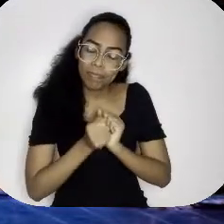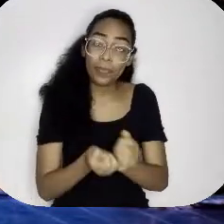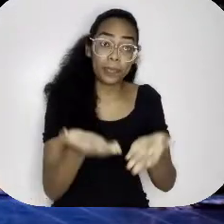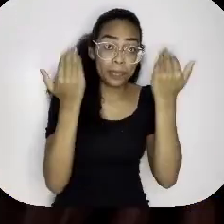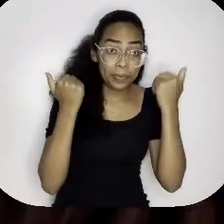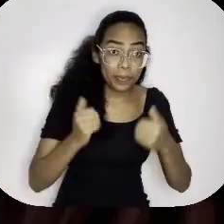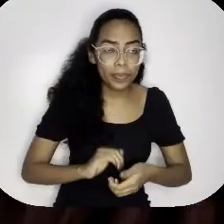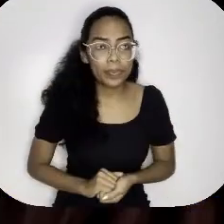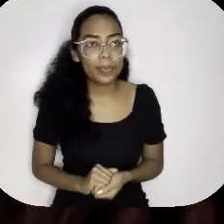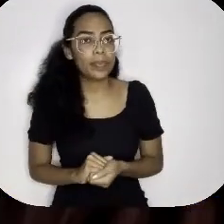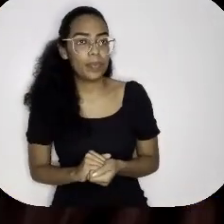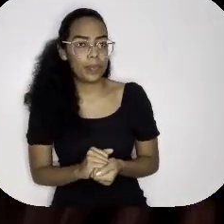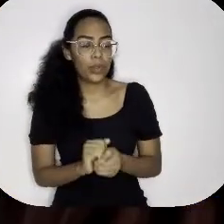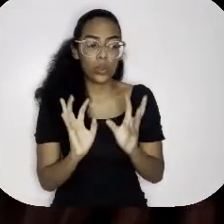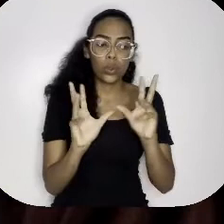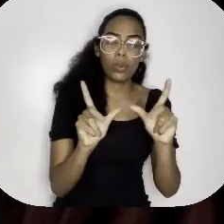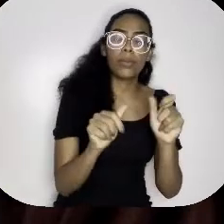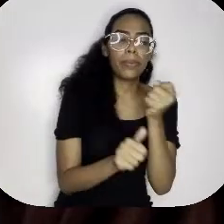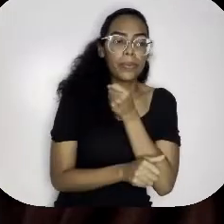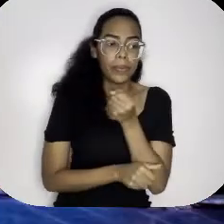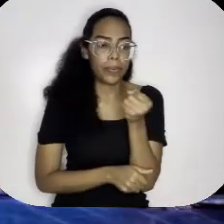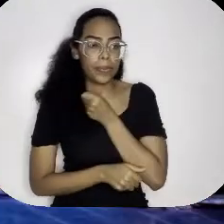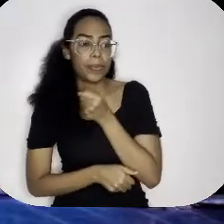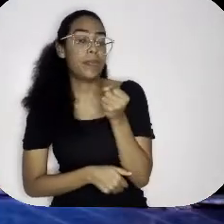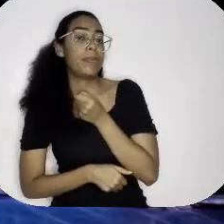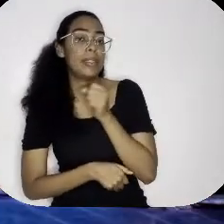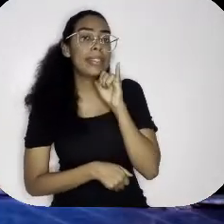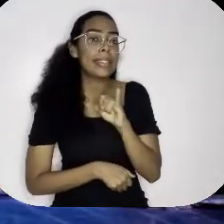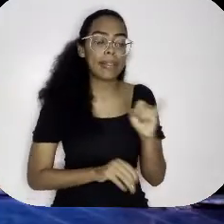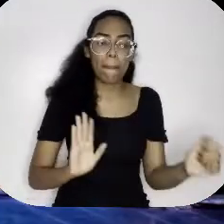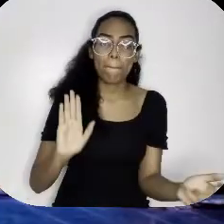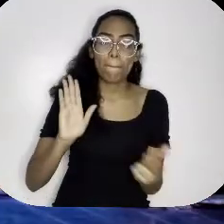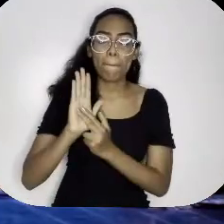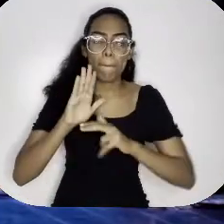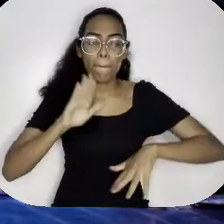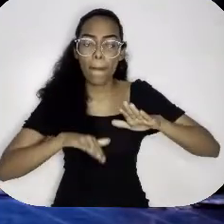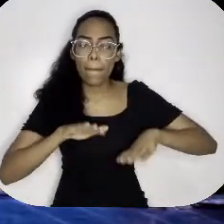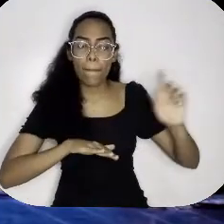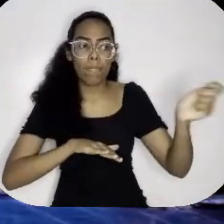curar. Vamos lá. Ser o Baluaê, adotou